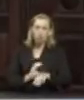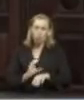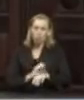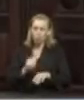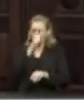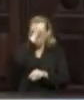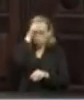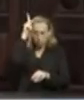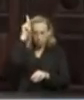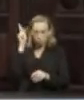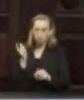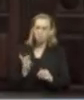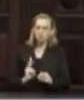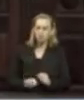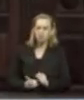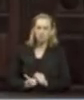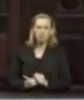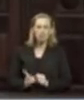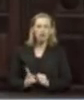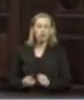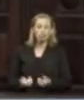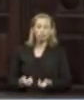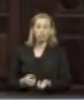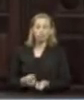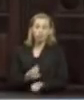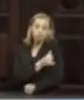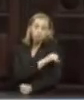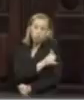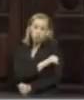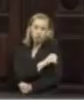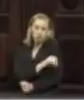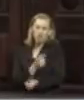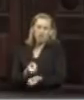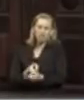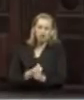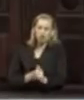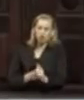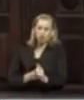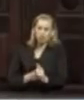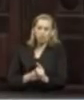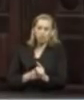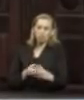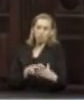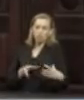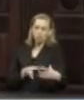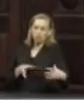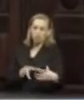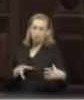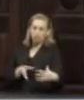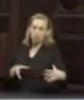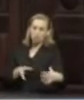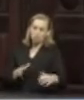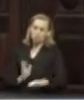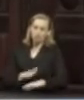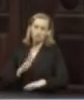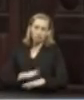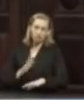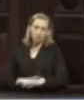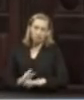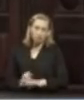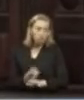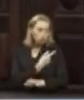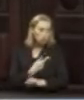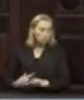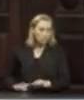ajuste é uma das piores coisas que já aconteceu para o Rio de Janeiro. E essa dívida que está suspensa hoje vai ser paga daqui a 3 anos. O governador já não estará